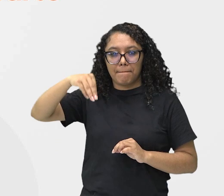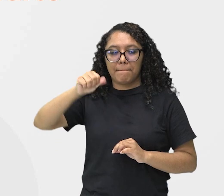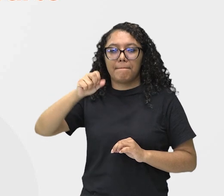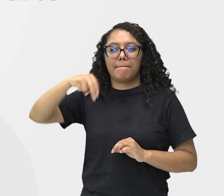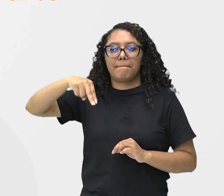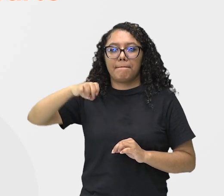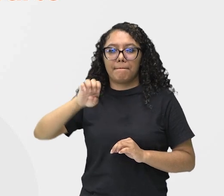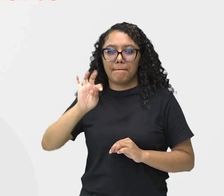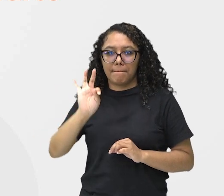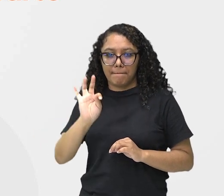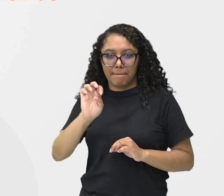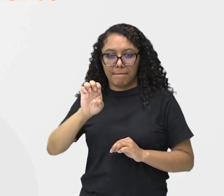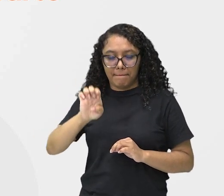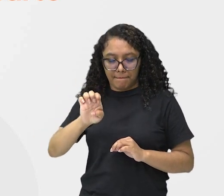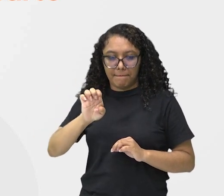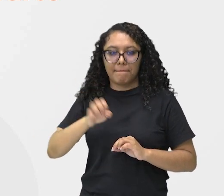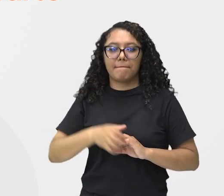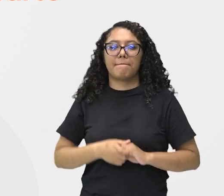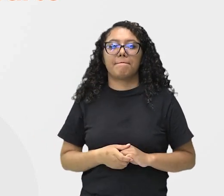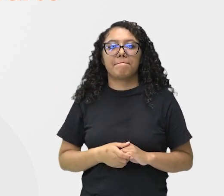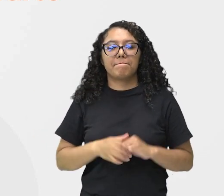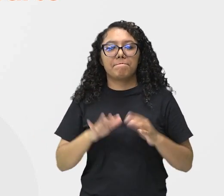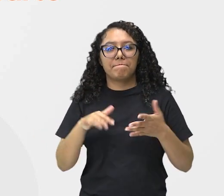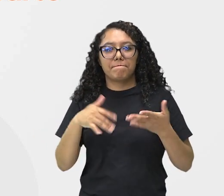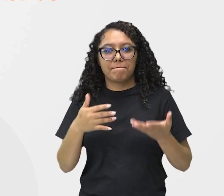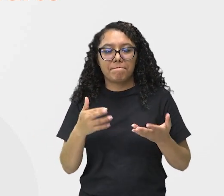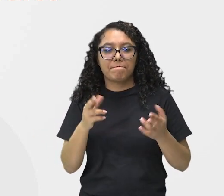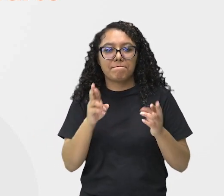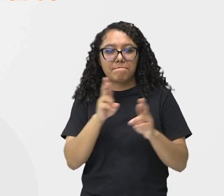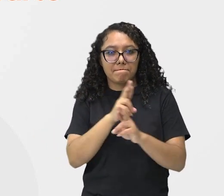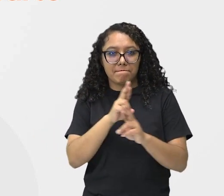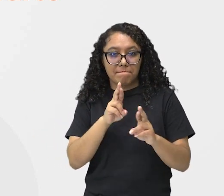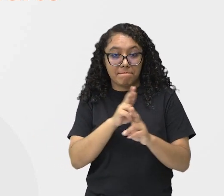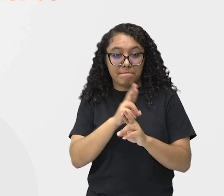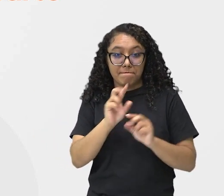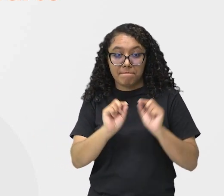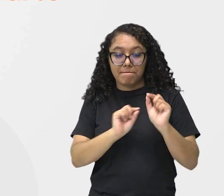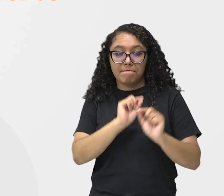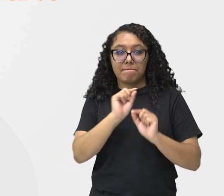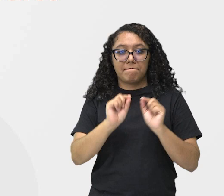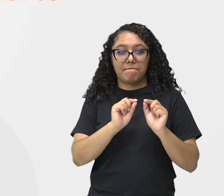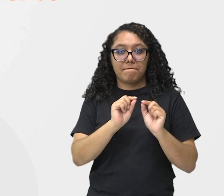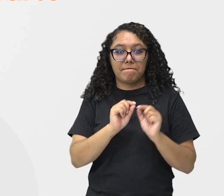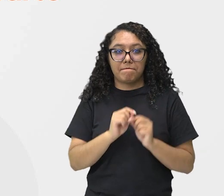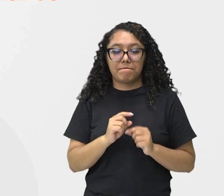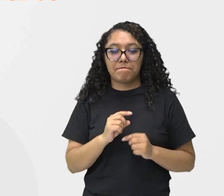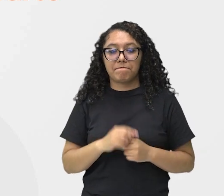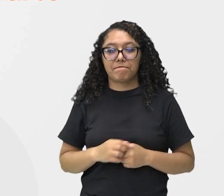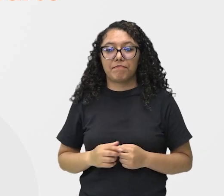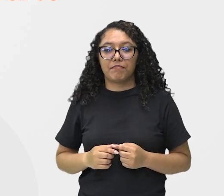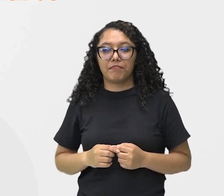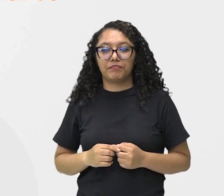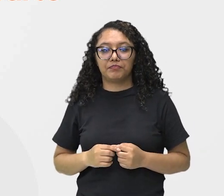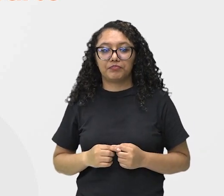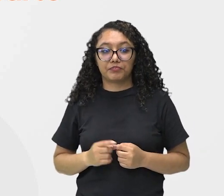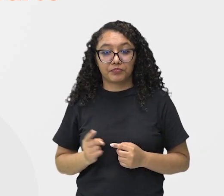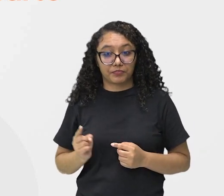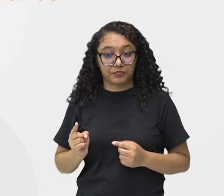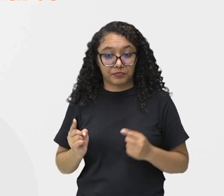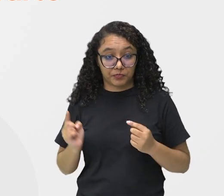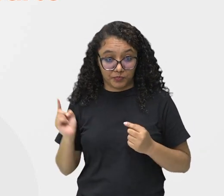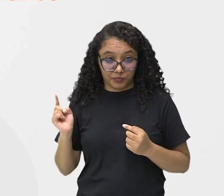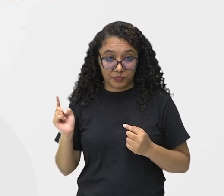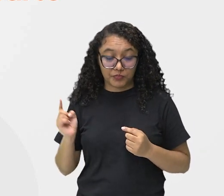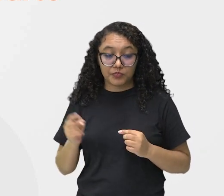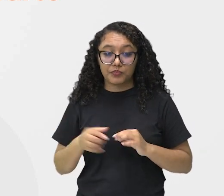permanente. Então, ele está relacionado, olhem aí o nosso quarto significado, que